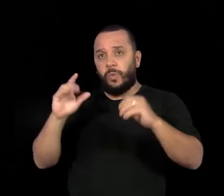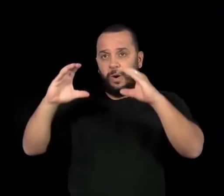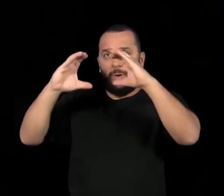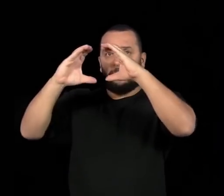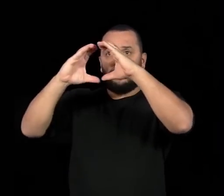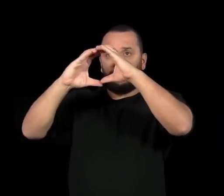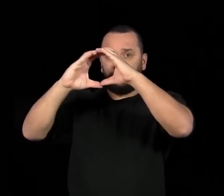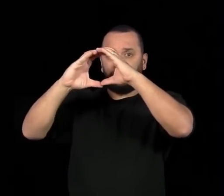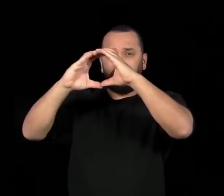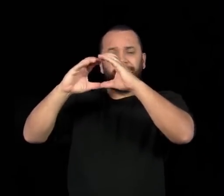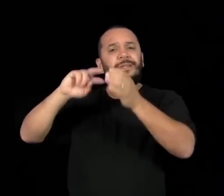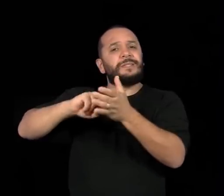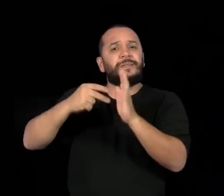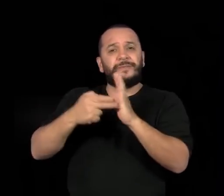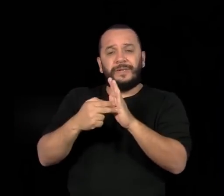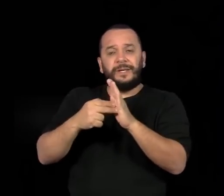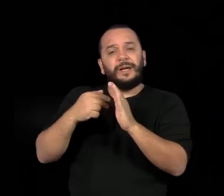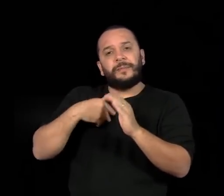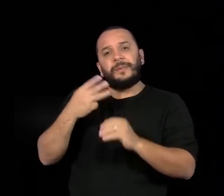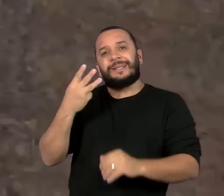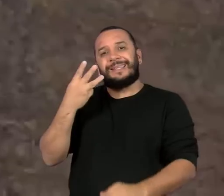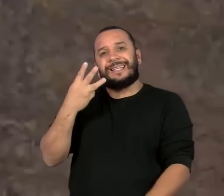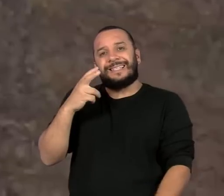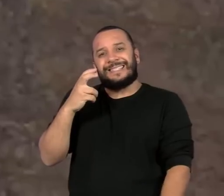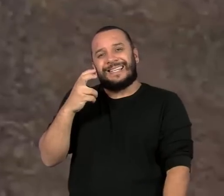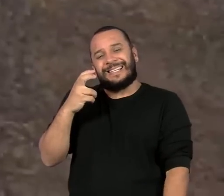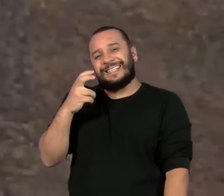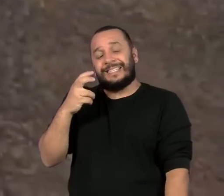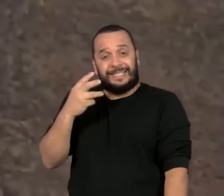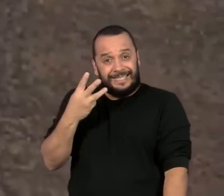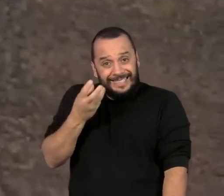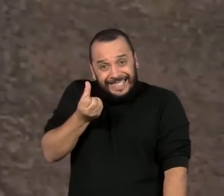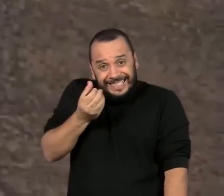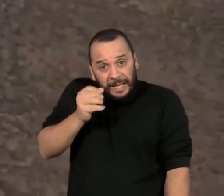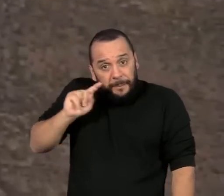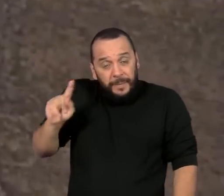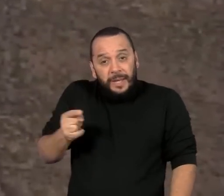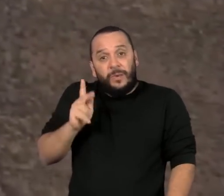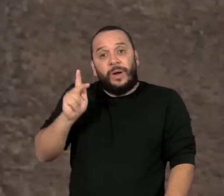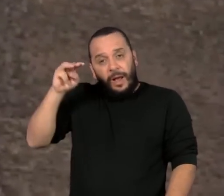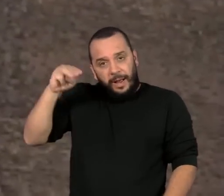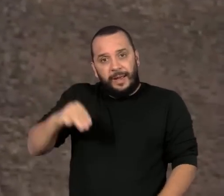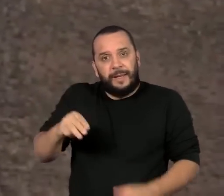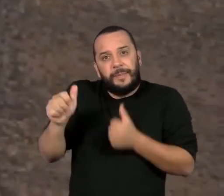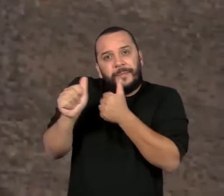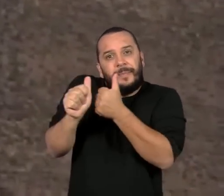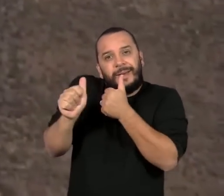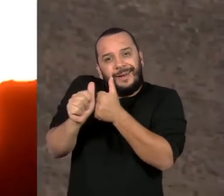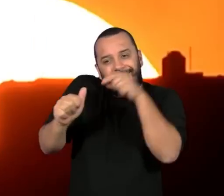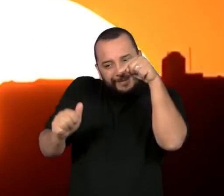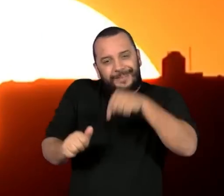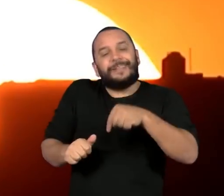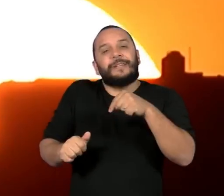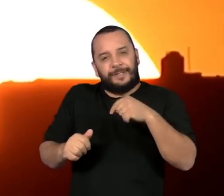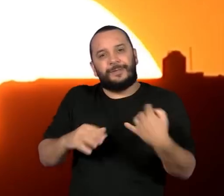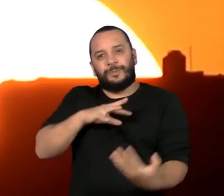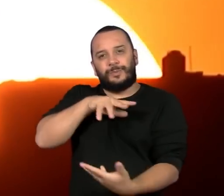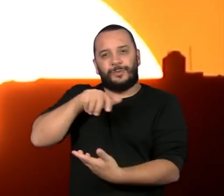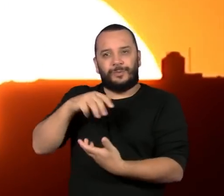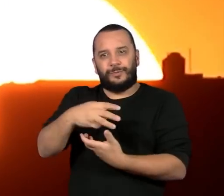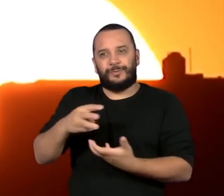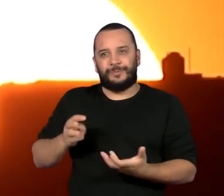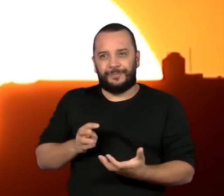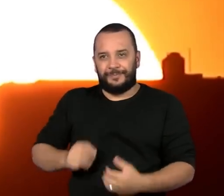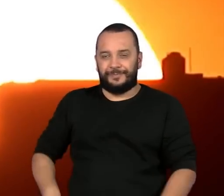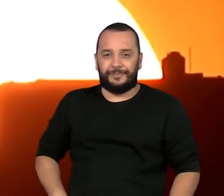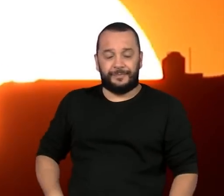de 360 mil quilômetros, que é a distância mais próxima possível da Terra. Junho